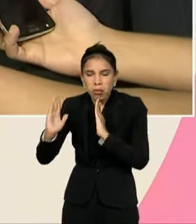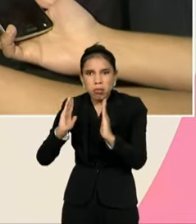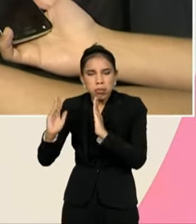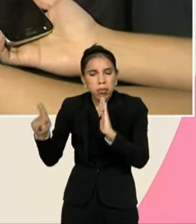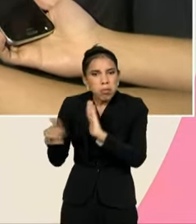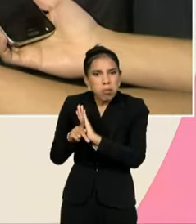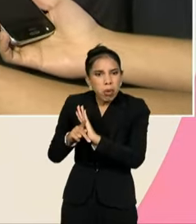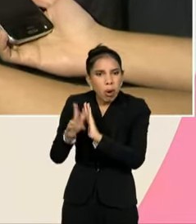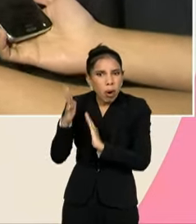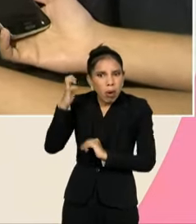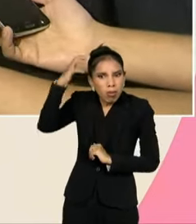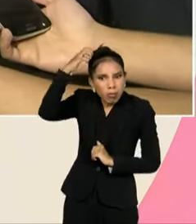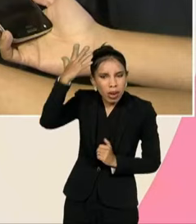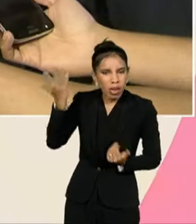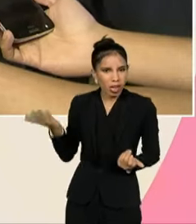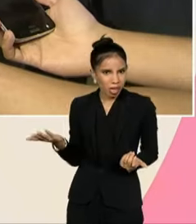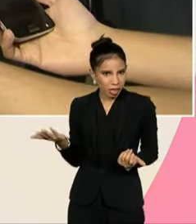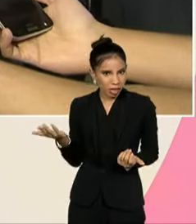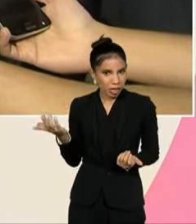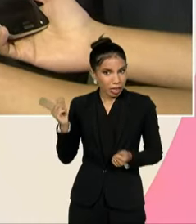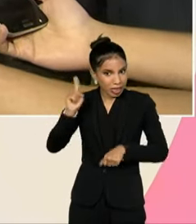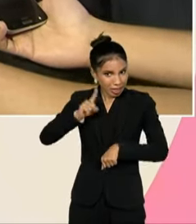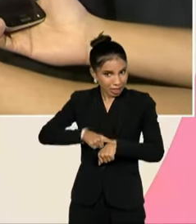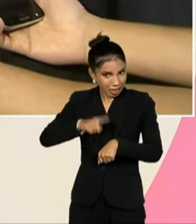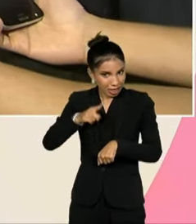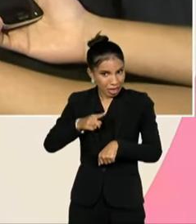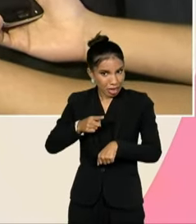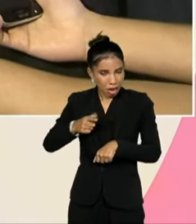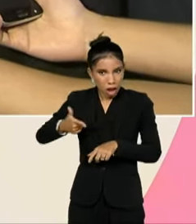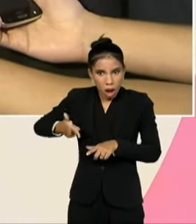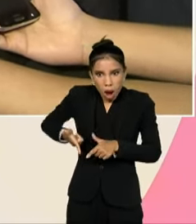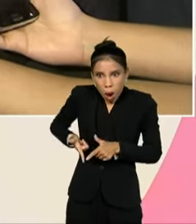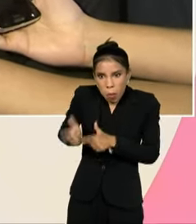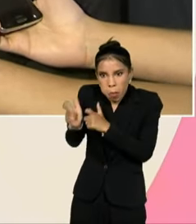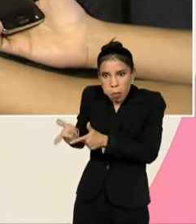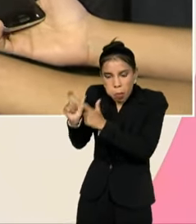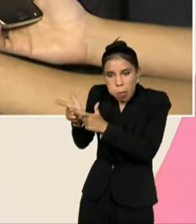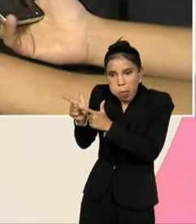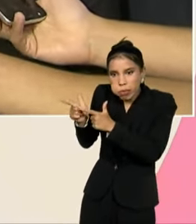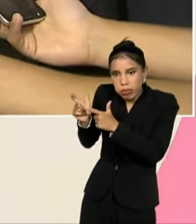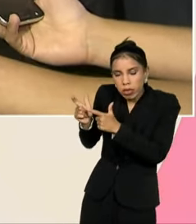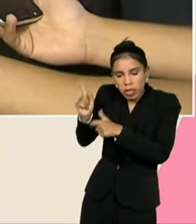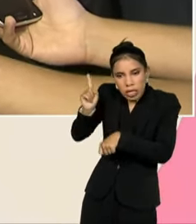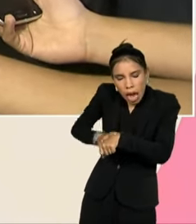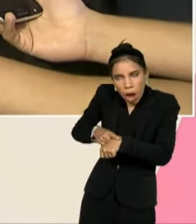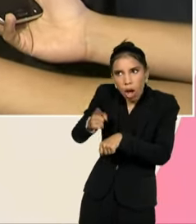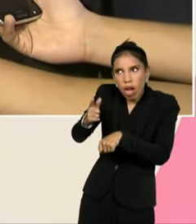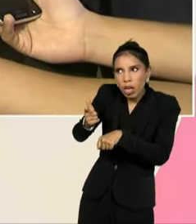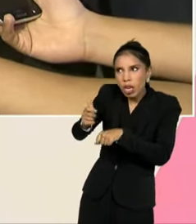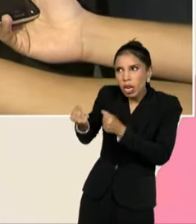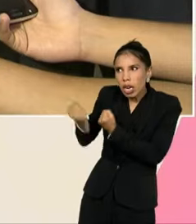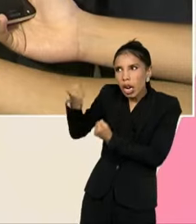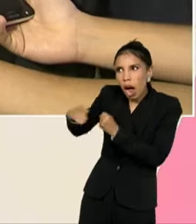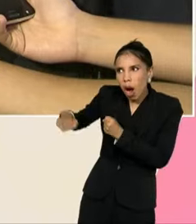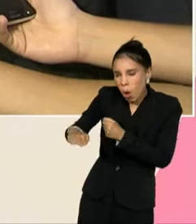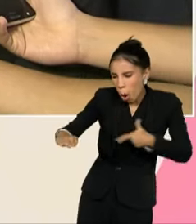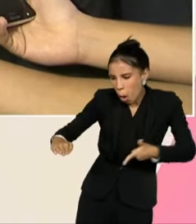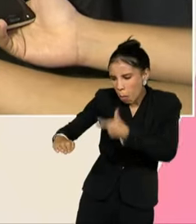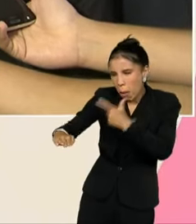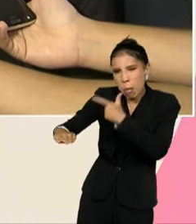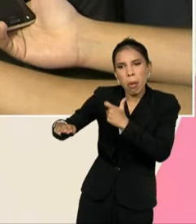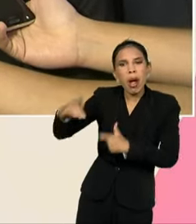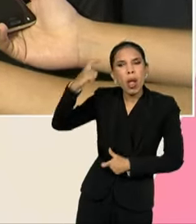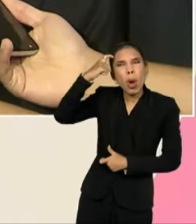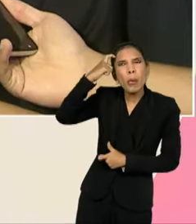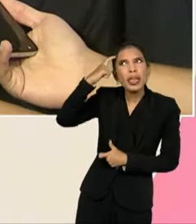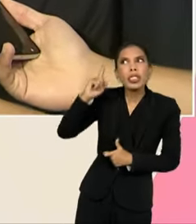Eu falei, tanto é que na hora, balear o carro da Marielle, eu achei, na hora que eu recebi a notícia, que era ou